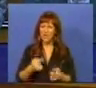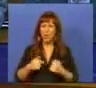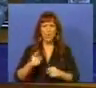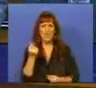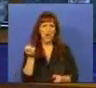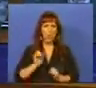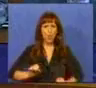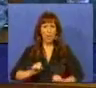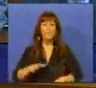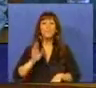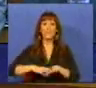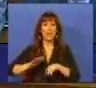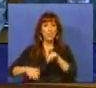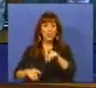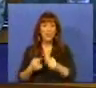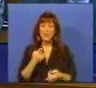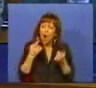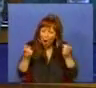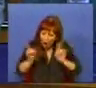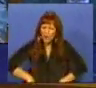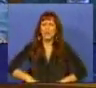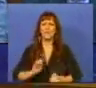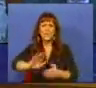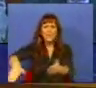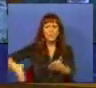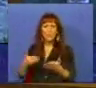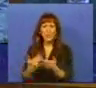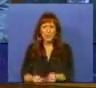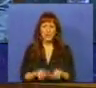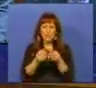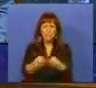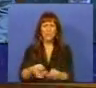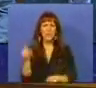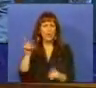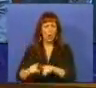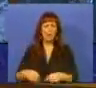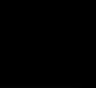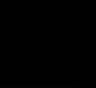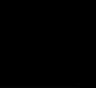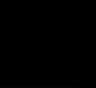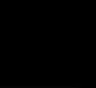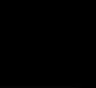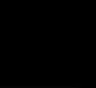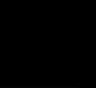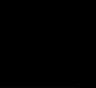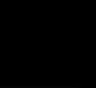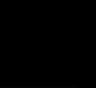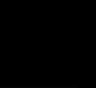haver dinheiro. E por isso retomamos esta proposta que é da mais elementar justiça.